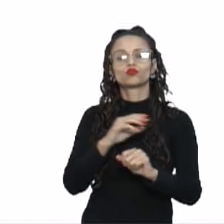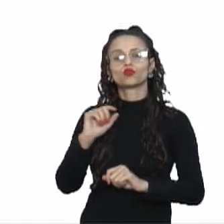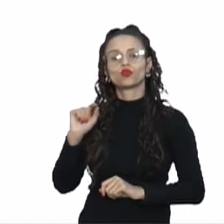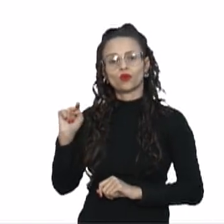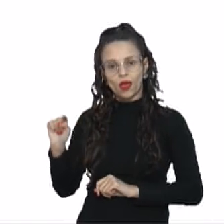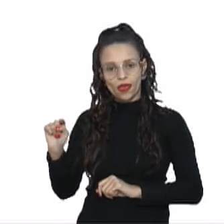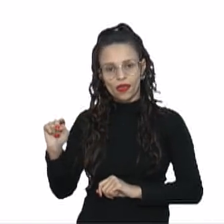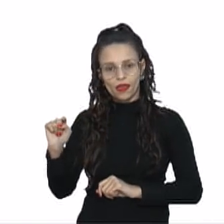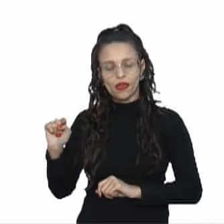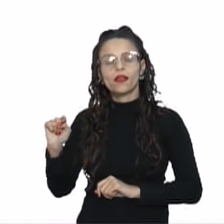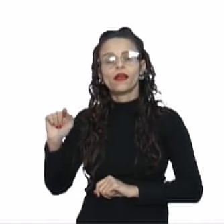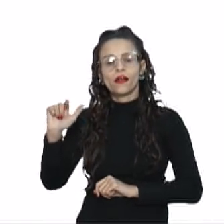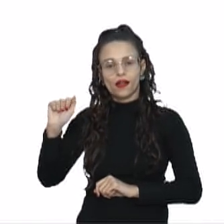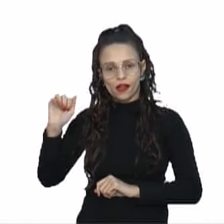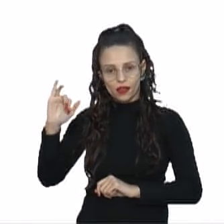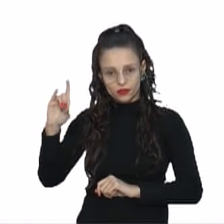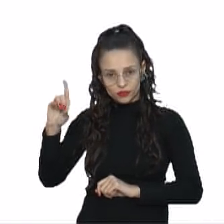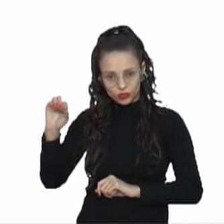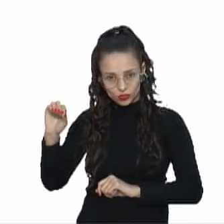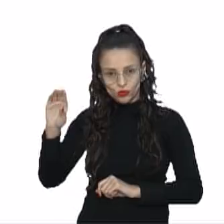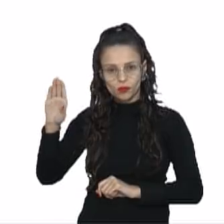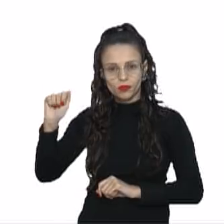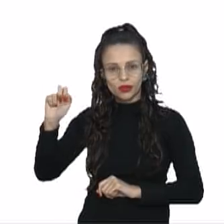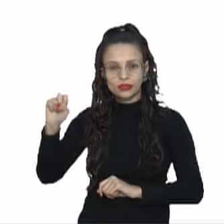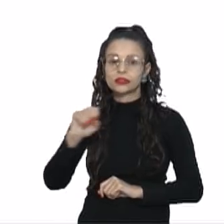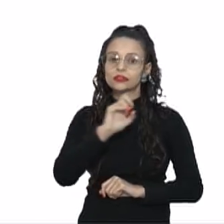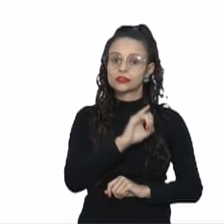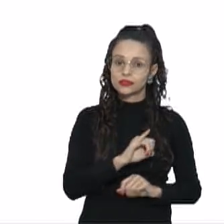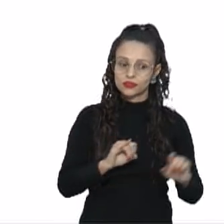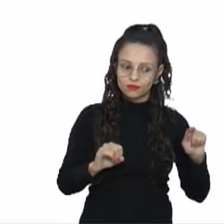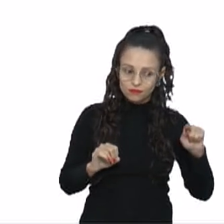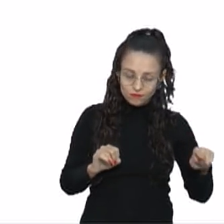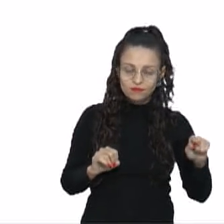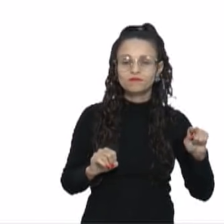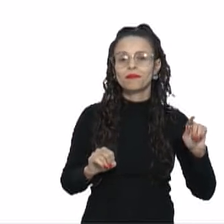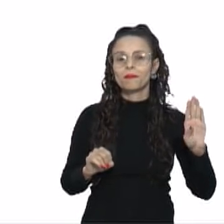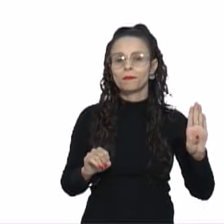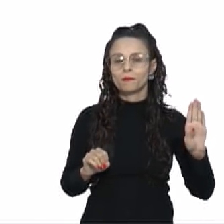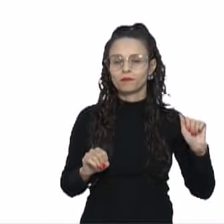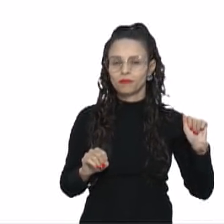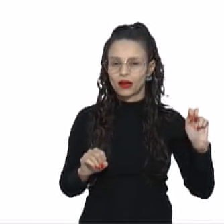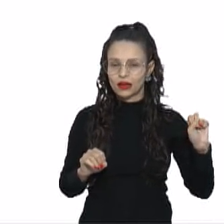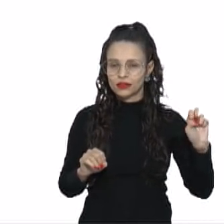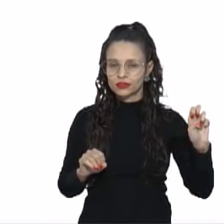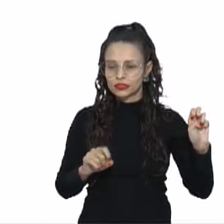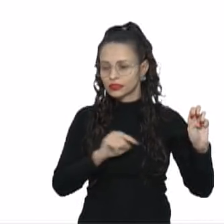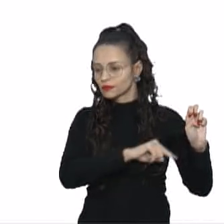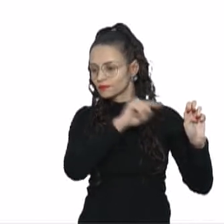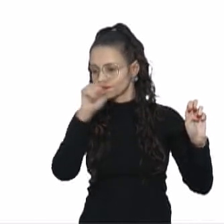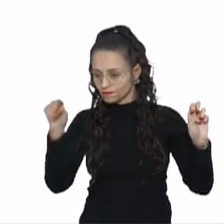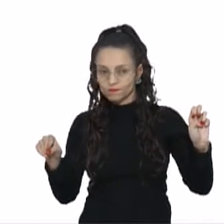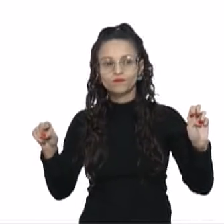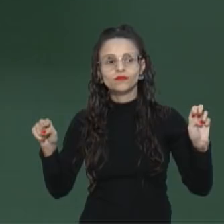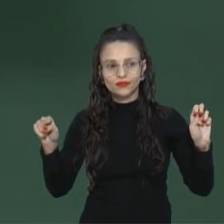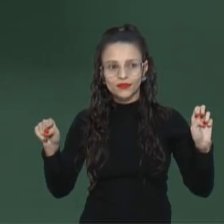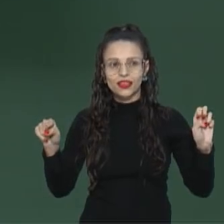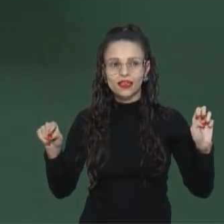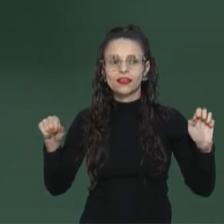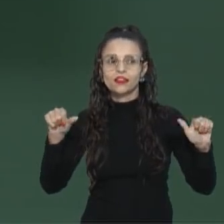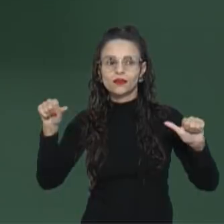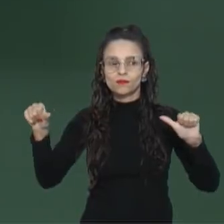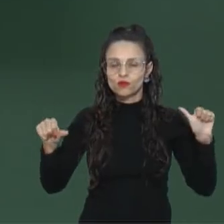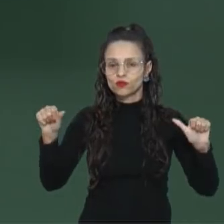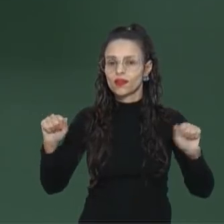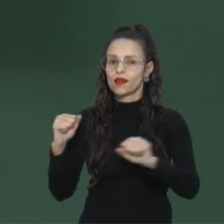na presença de uma base, se comportam como óxidos ácidos. Ou seja, peguei o óxido de zinco, misturei com um